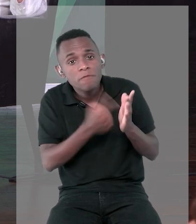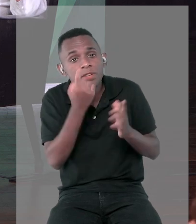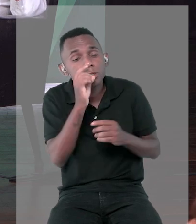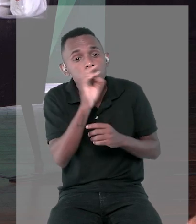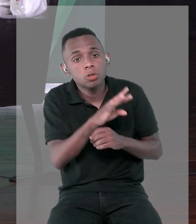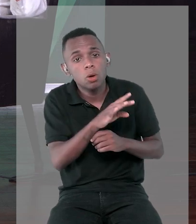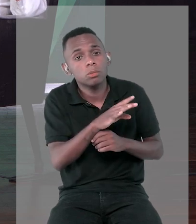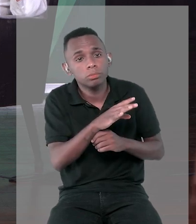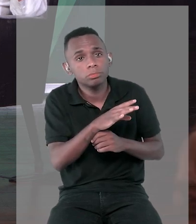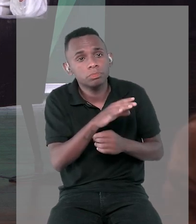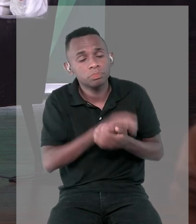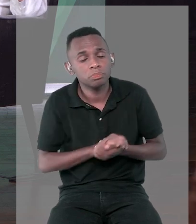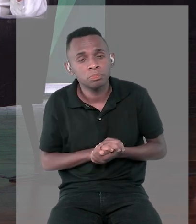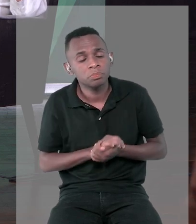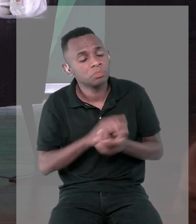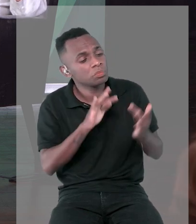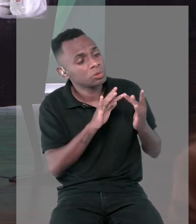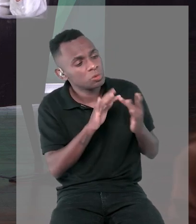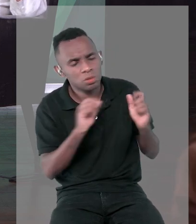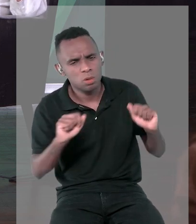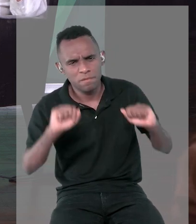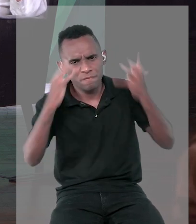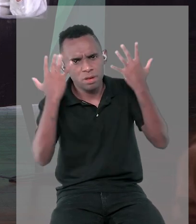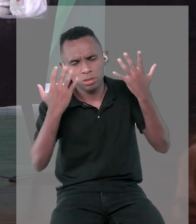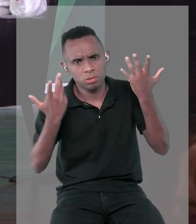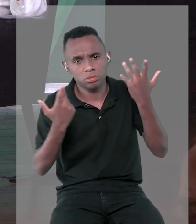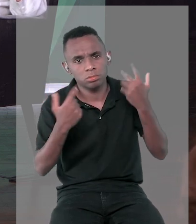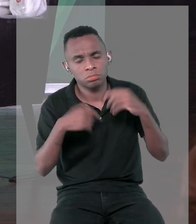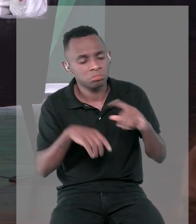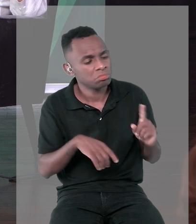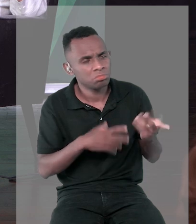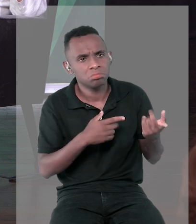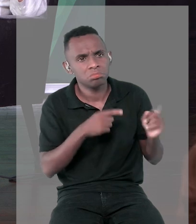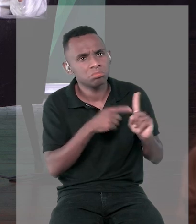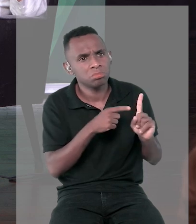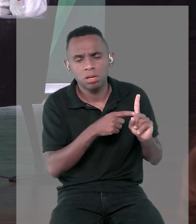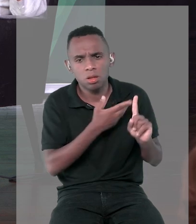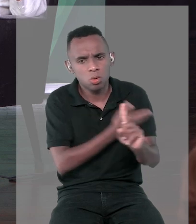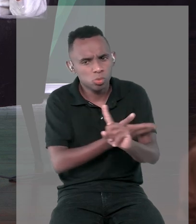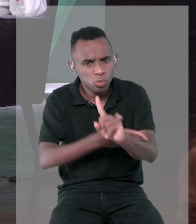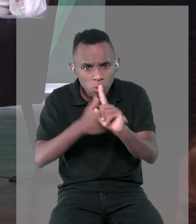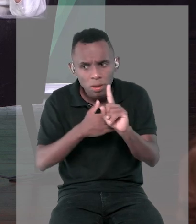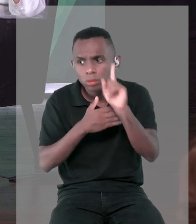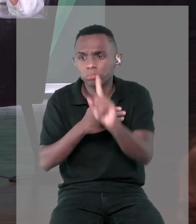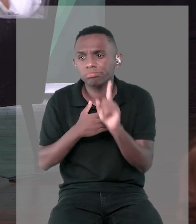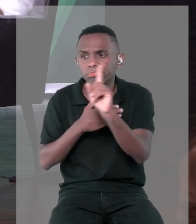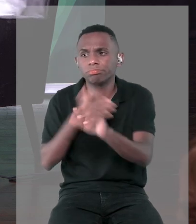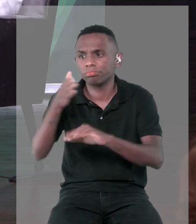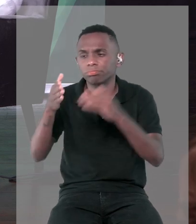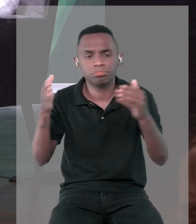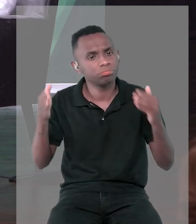num mitzvah, né, numa cerimônia. Ela não estava acostumada a frequentar